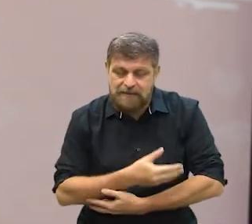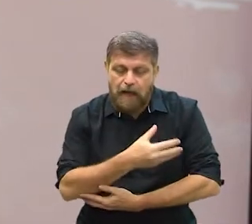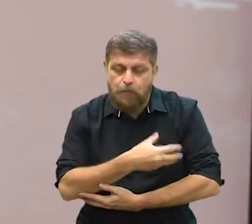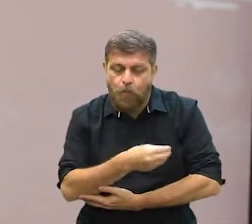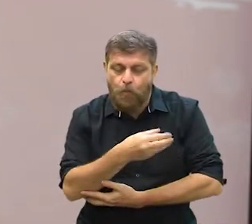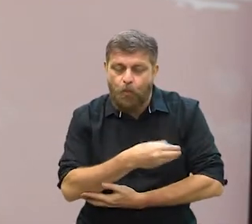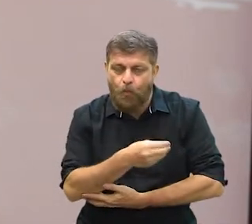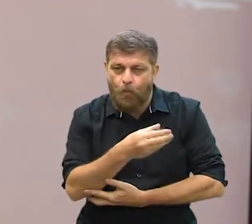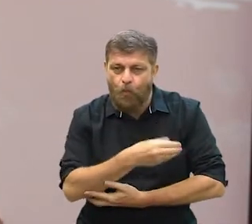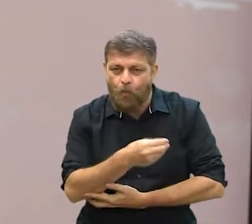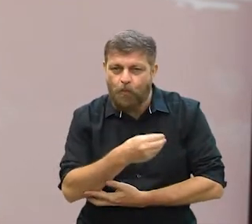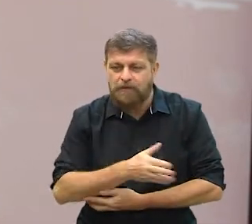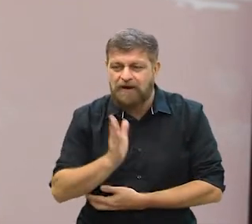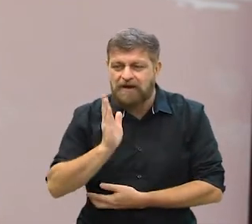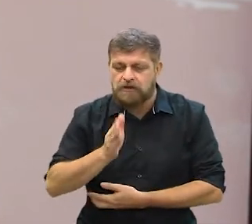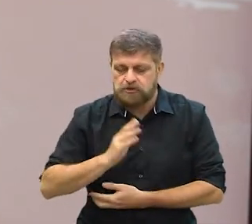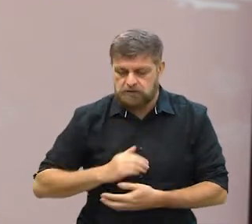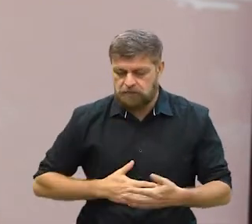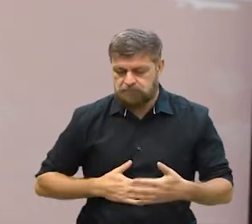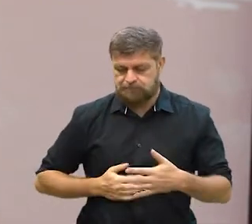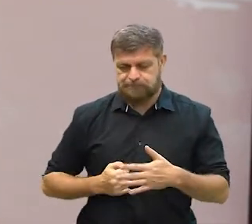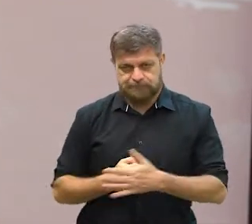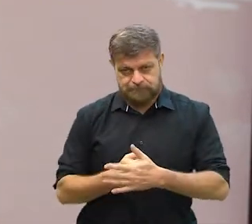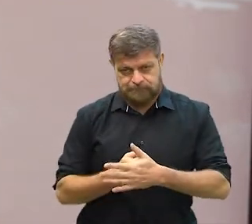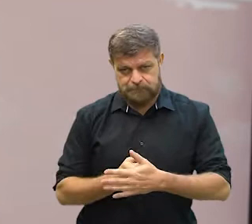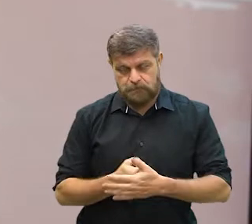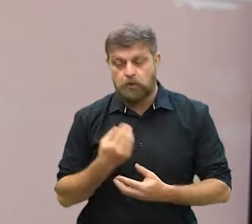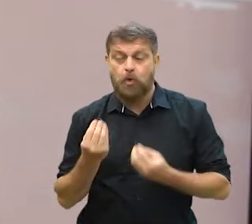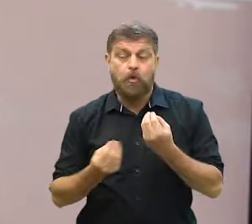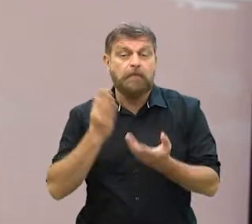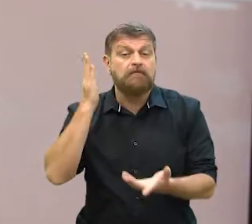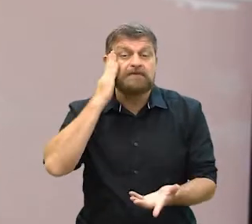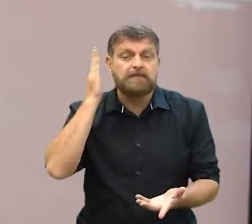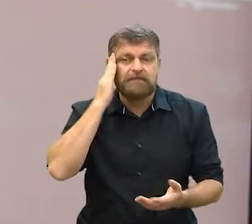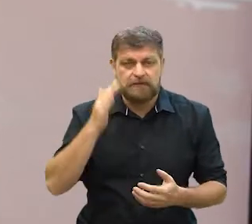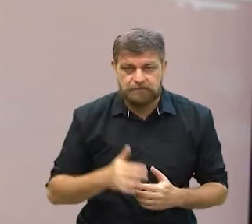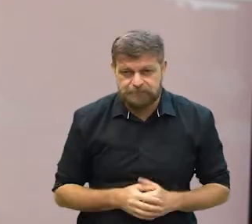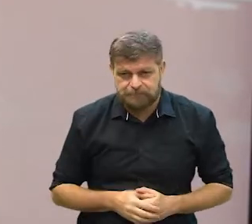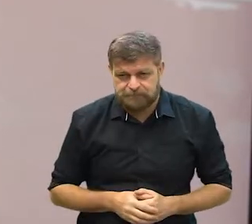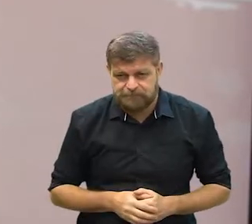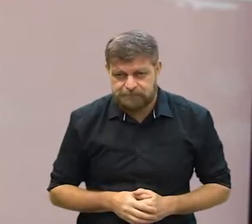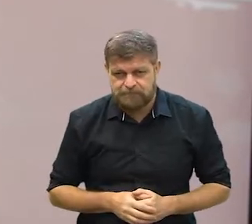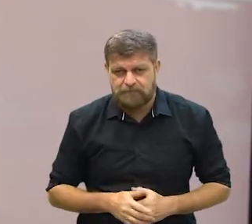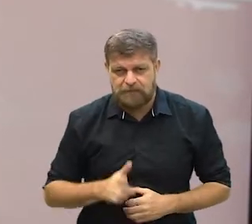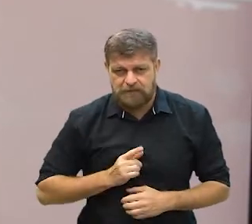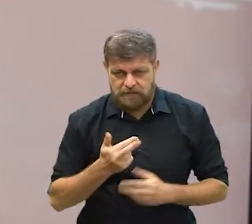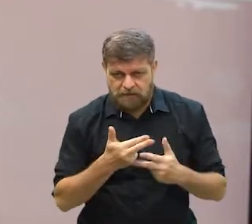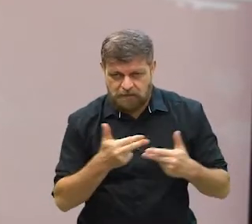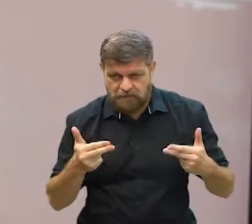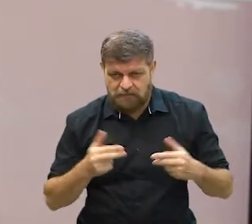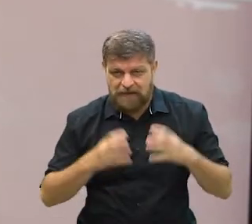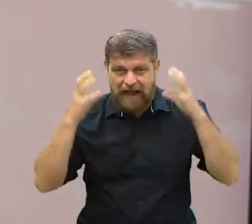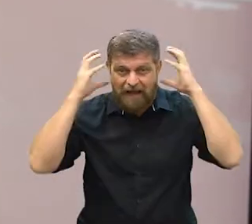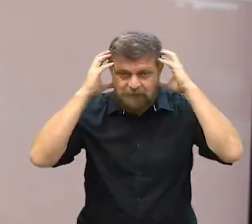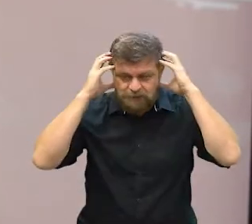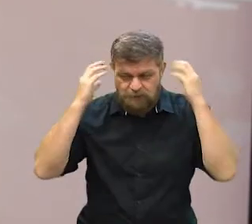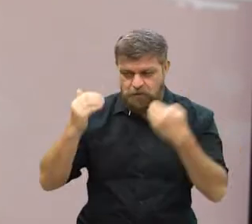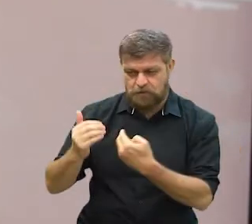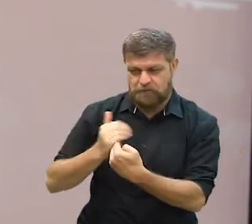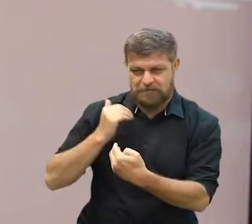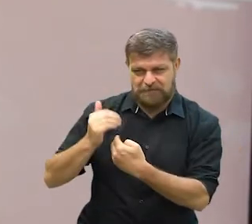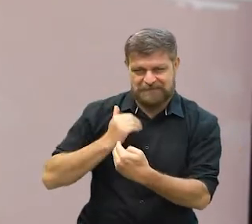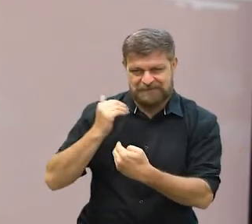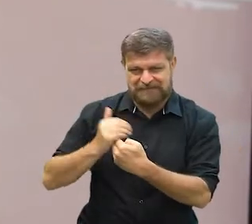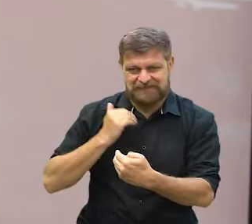inteiro no peito, né. Como saber se o bebê realmente está mamando ou não? Se ele está já alimentado, se ele já